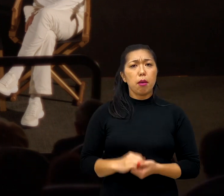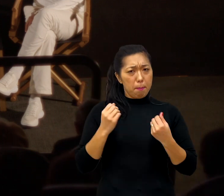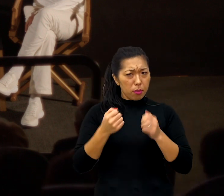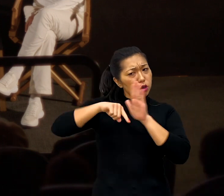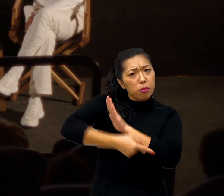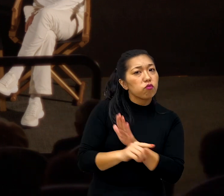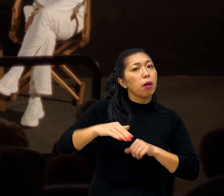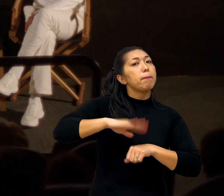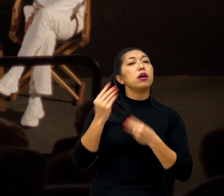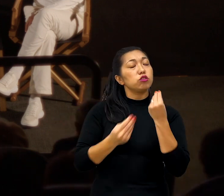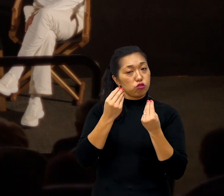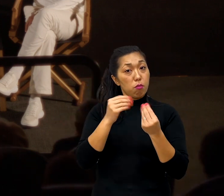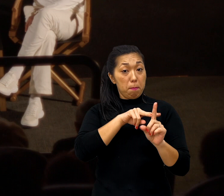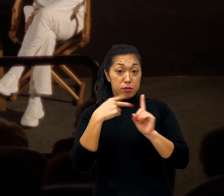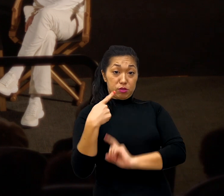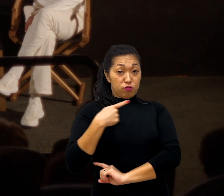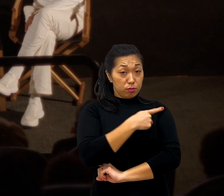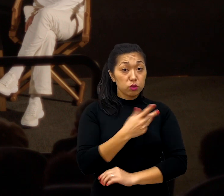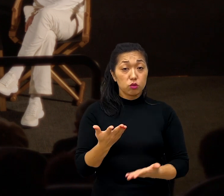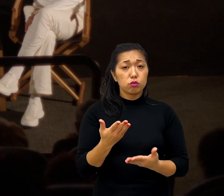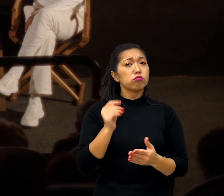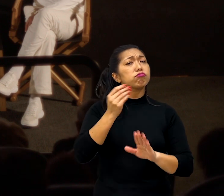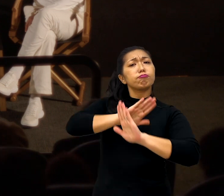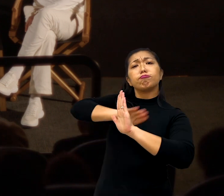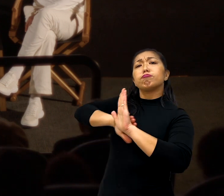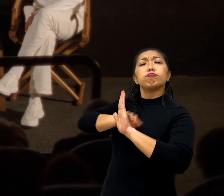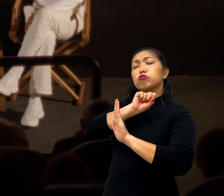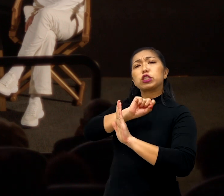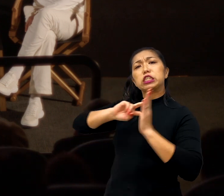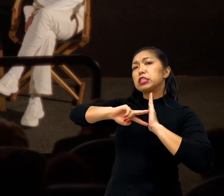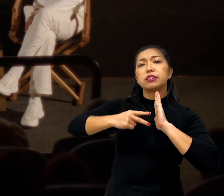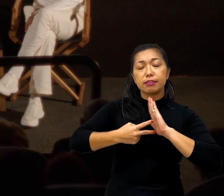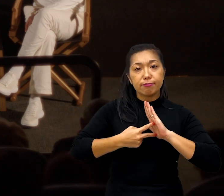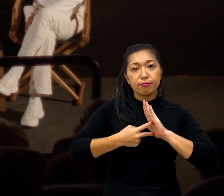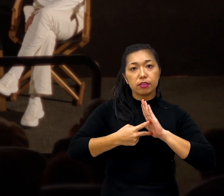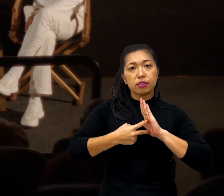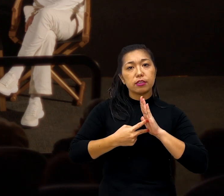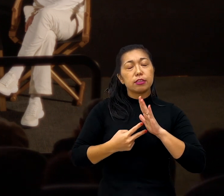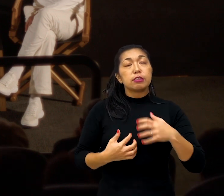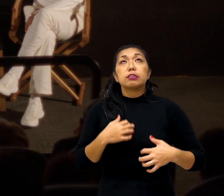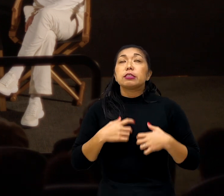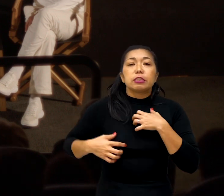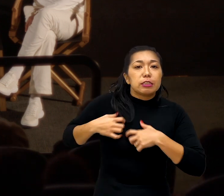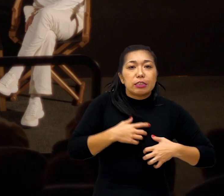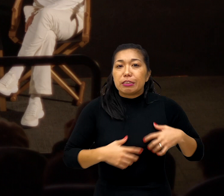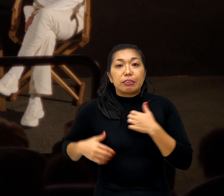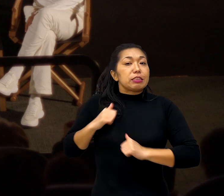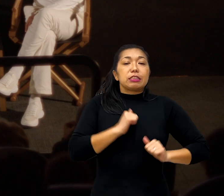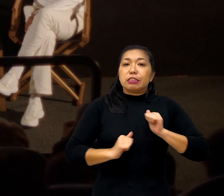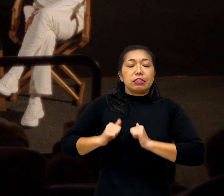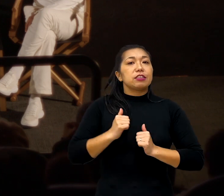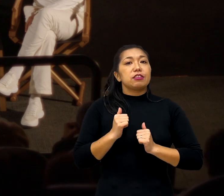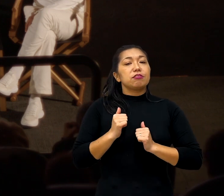esse olhar do pastor? O que está por trás dessa ótica? O que está aqui borbulhando nesses